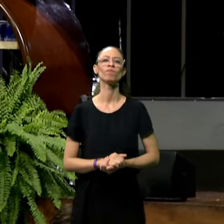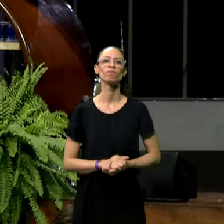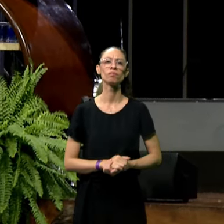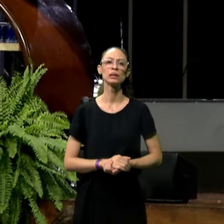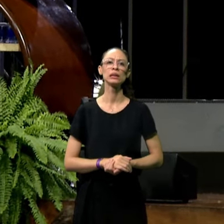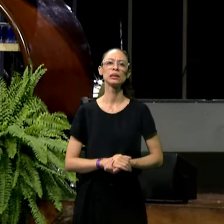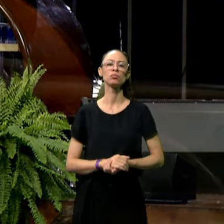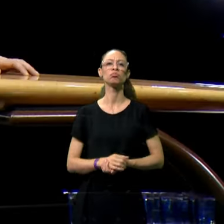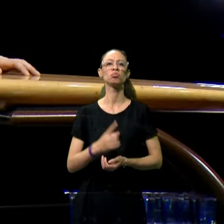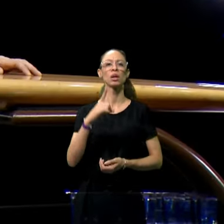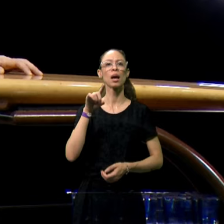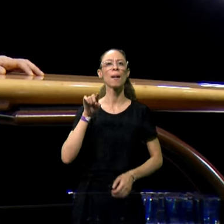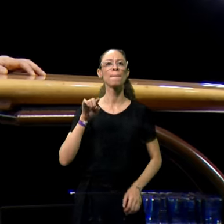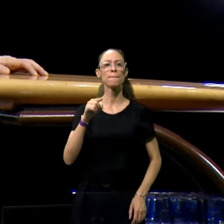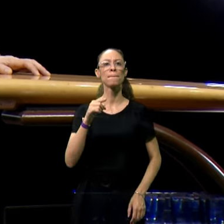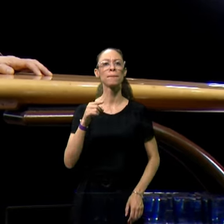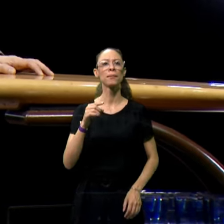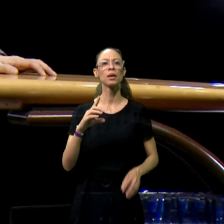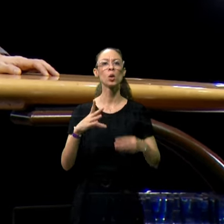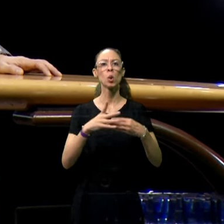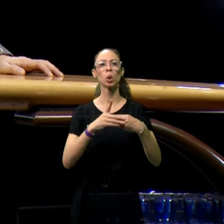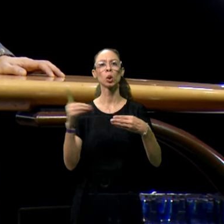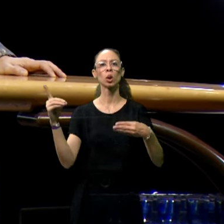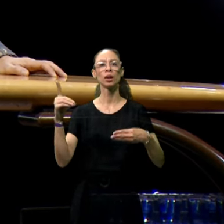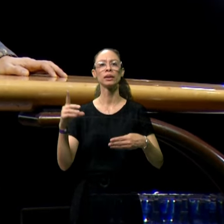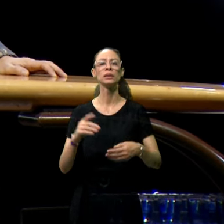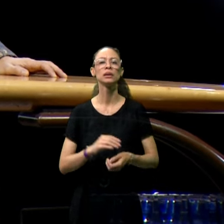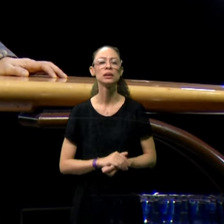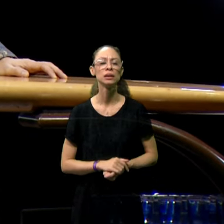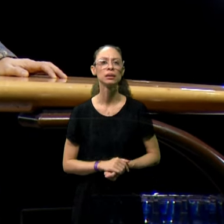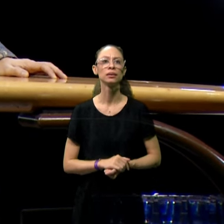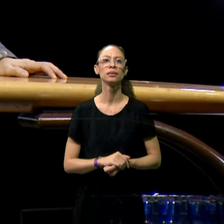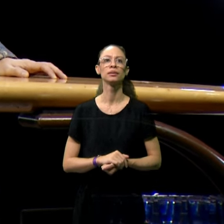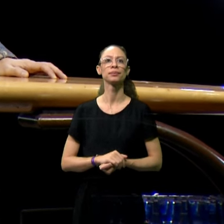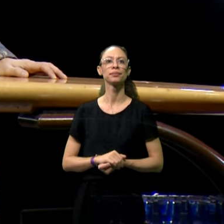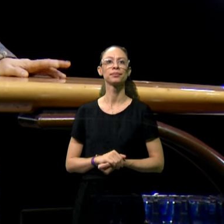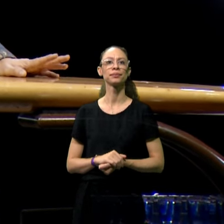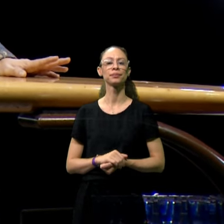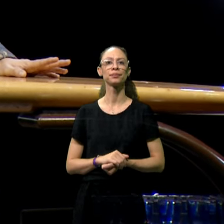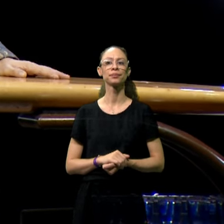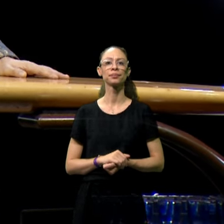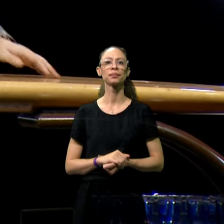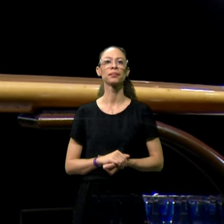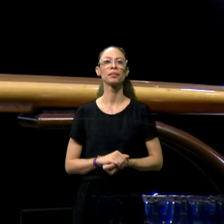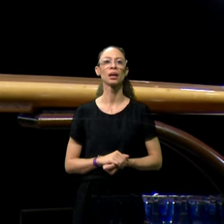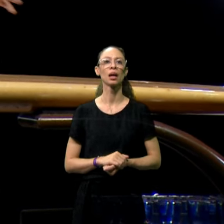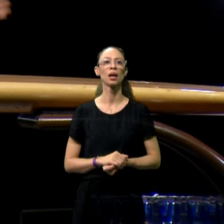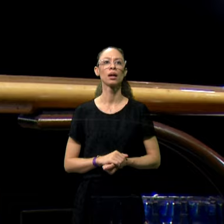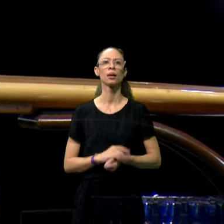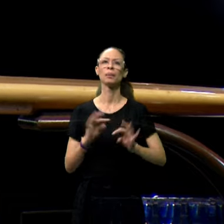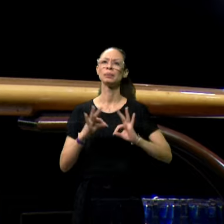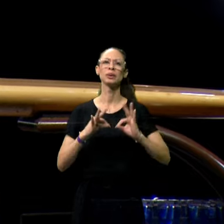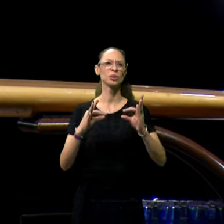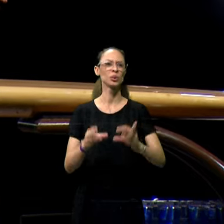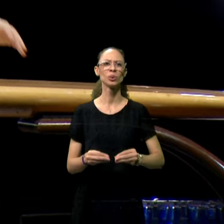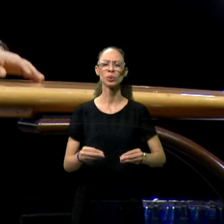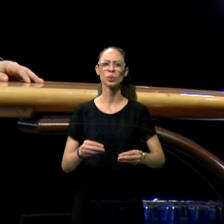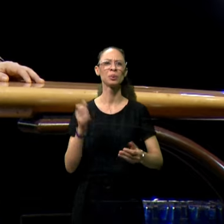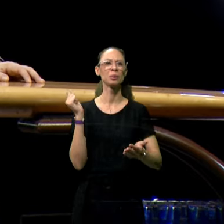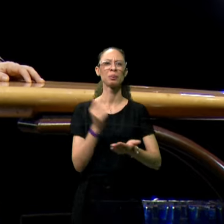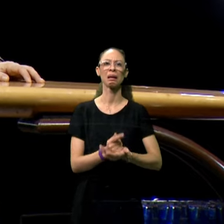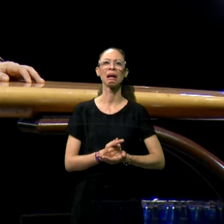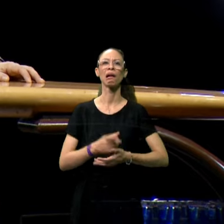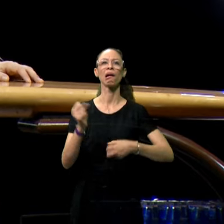salário de $1,000, que hoje seriam 4.800 reais. Esse salário fixo para tudo, pagar carro, seguro, casa,